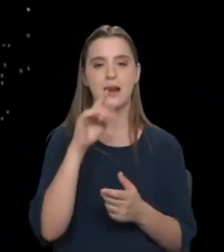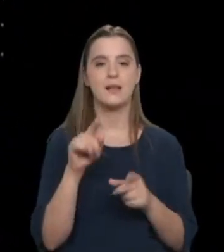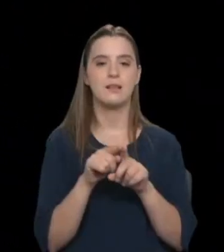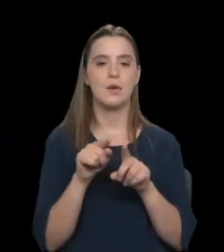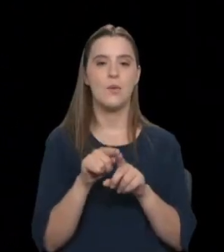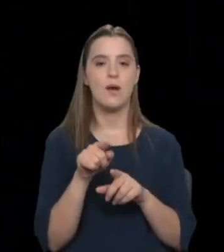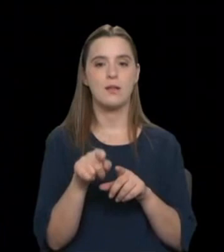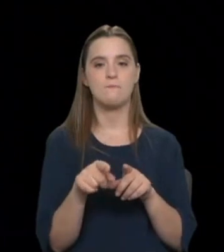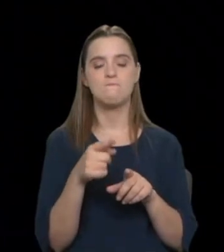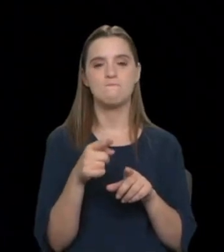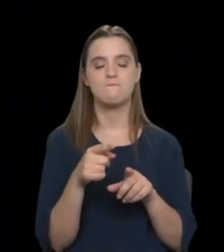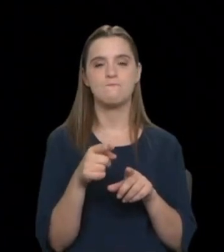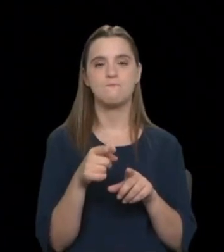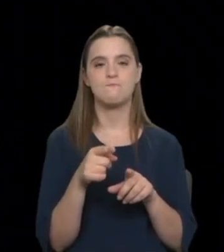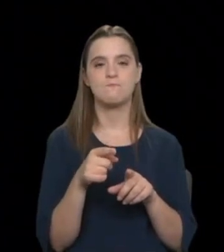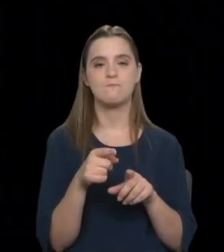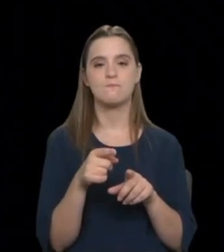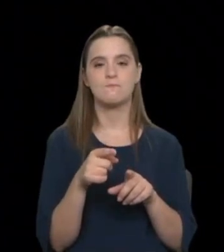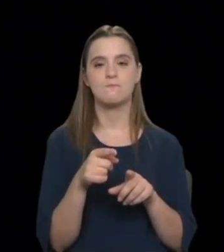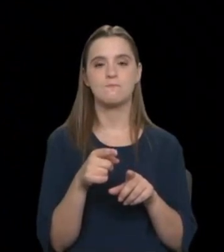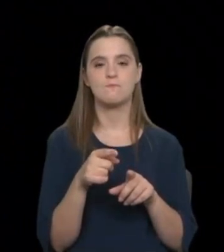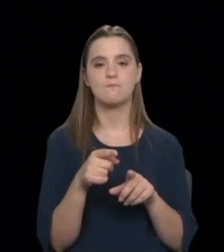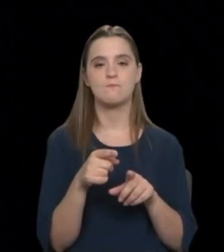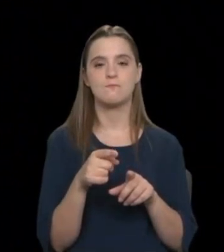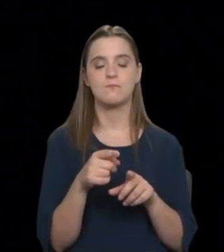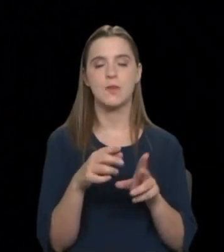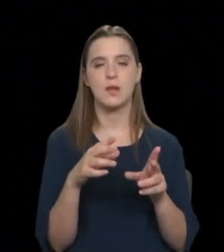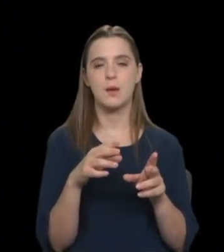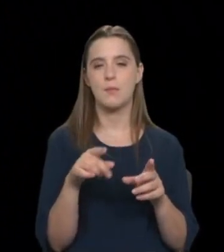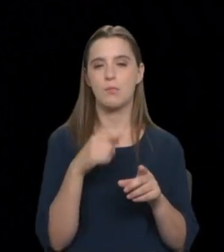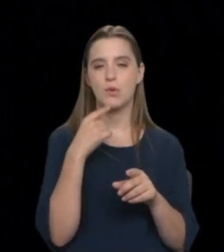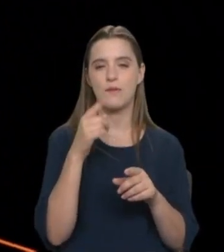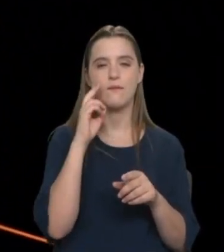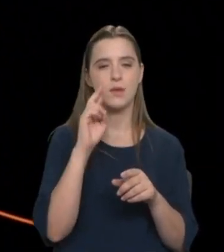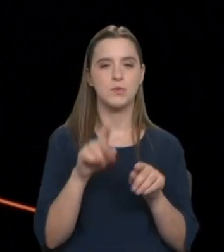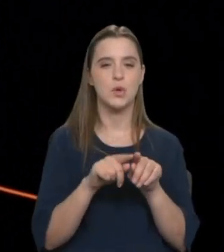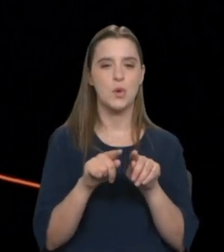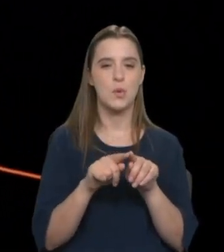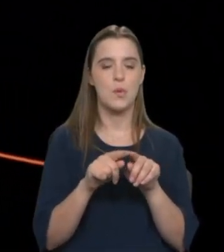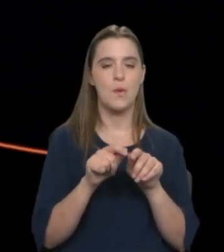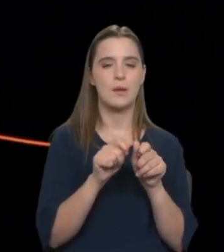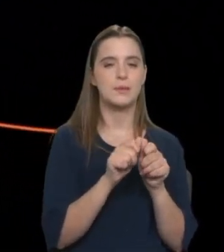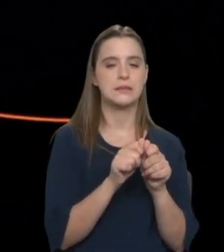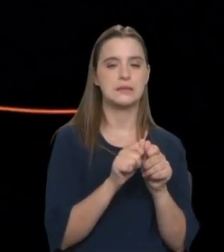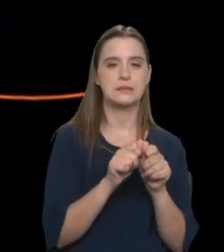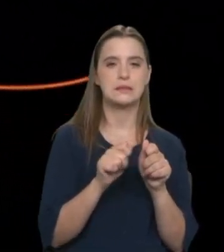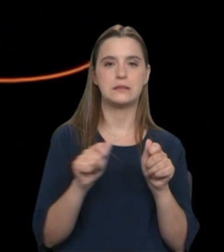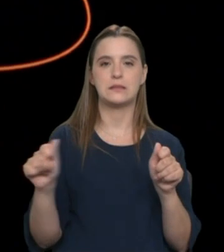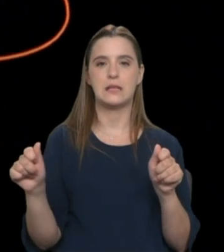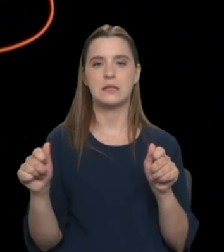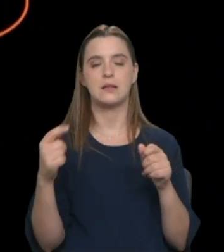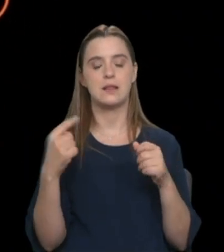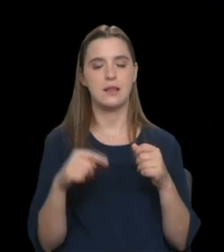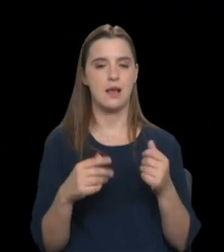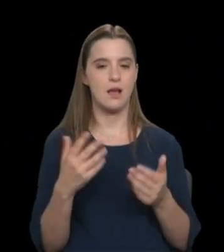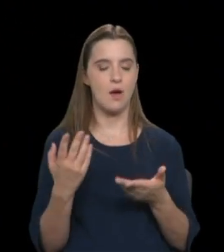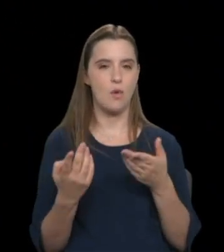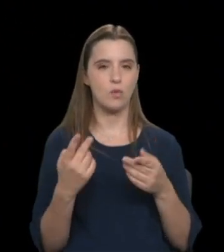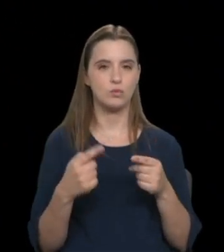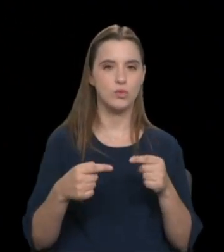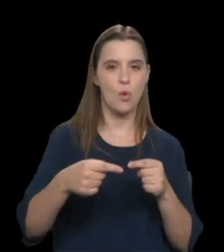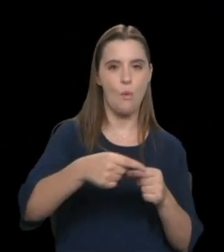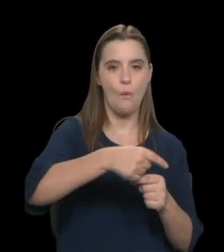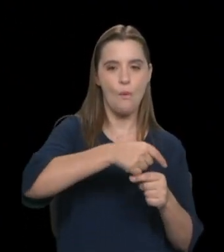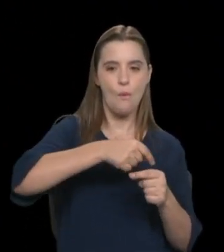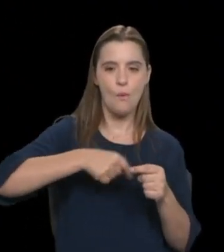Porque repararam que nestas zonas mais distantes do Sistema Solar havia ali alguns paralelismos de órbitas em alguns corpos